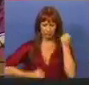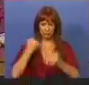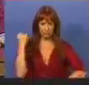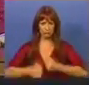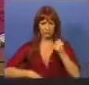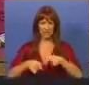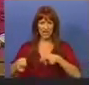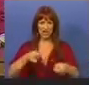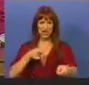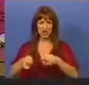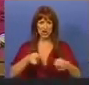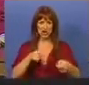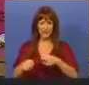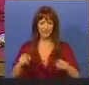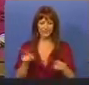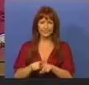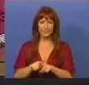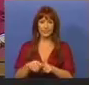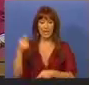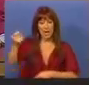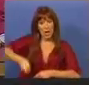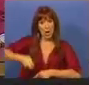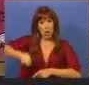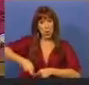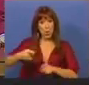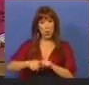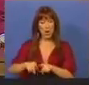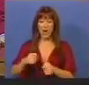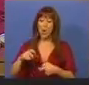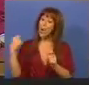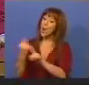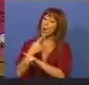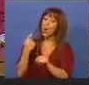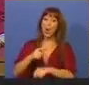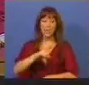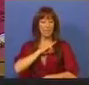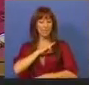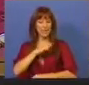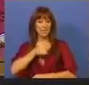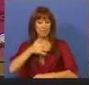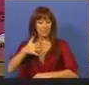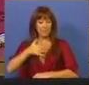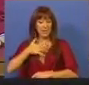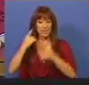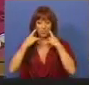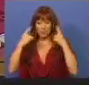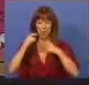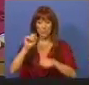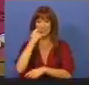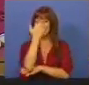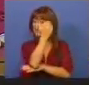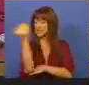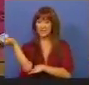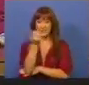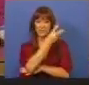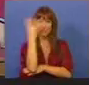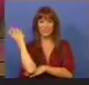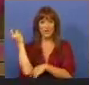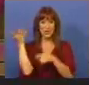à gestão, aluguer ou aquisição privada do património público monumental,